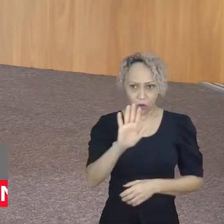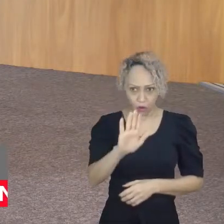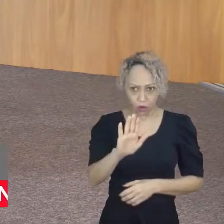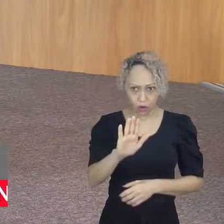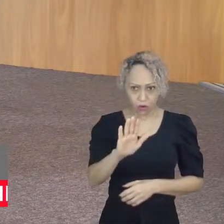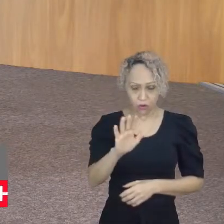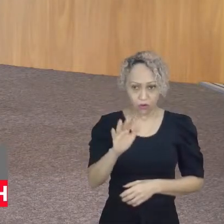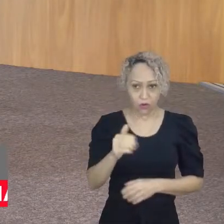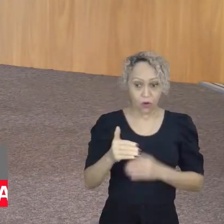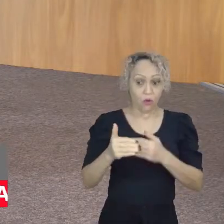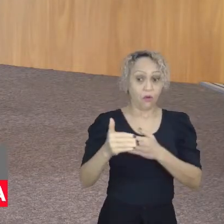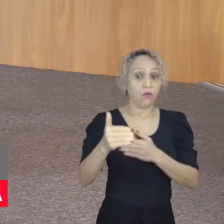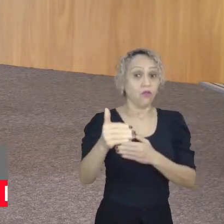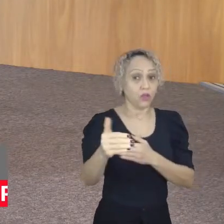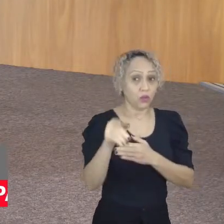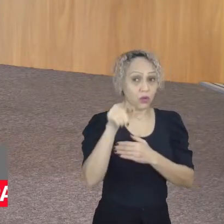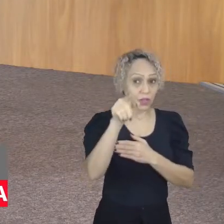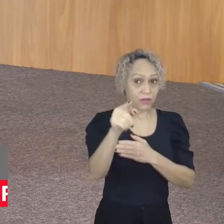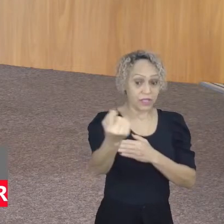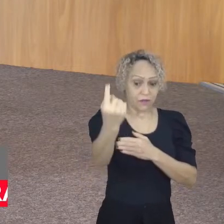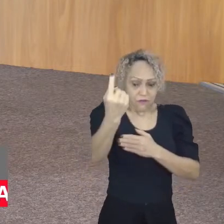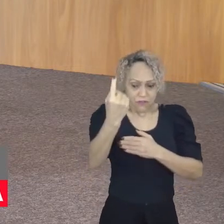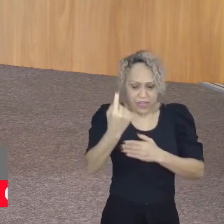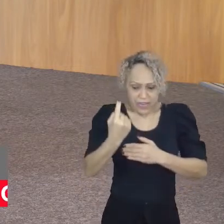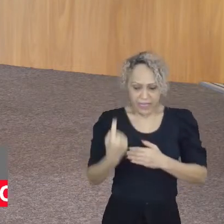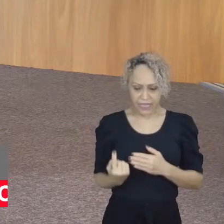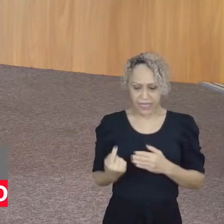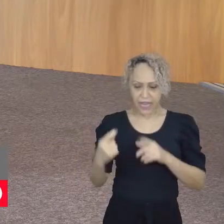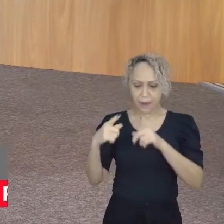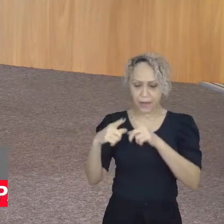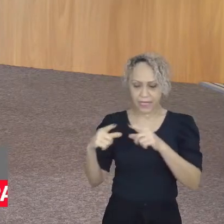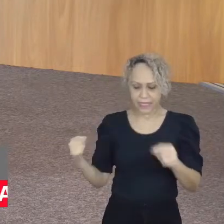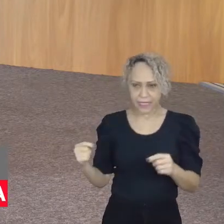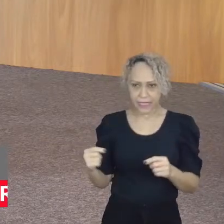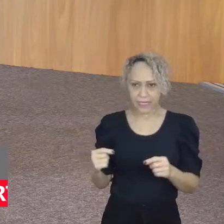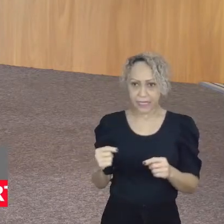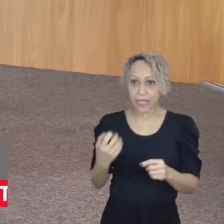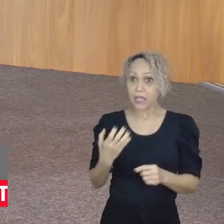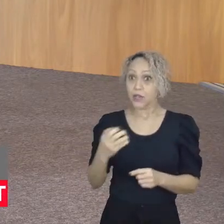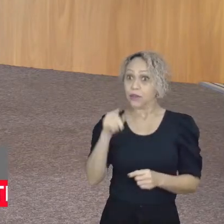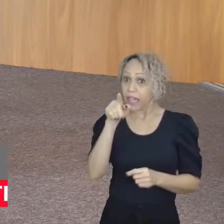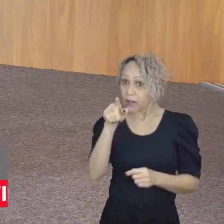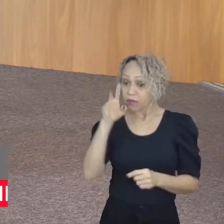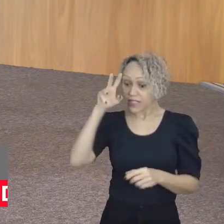nos avise, porque eu quero você aqui no estúdio para a gente conversar aqui também pessoalmente sobre essa formação,